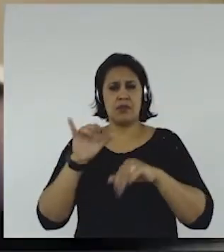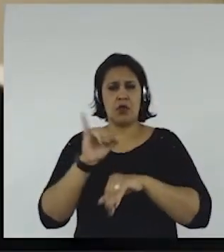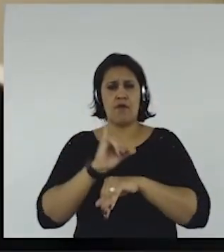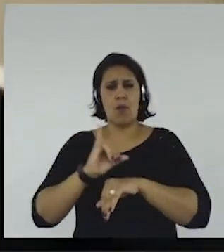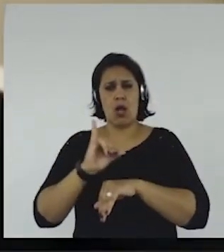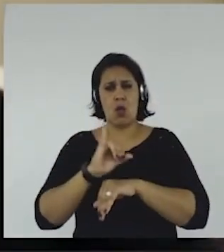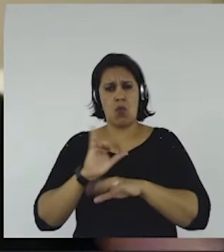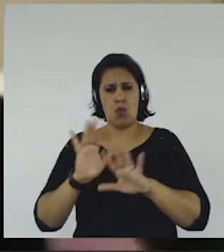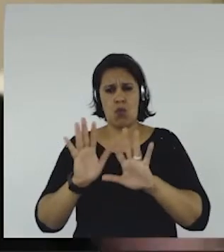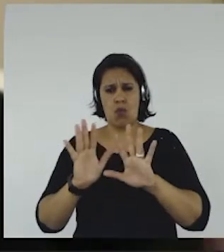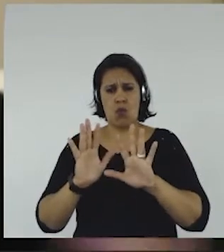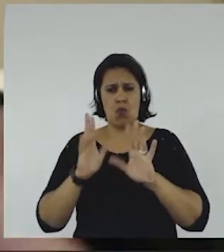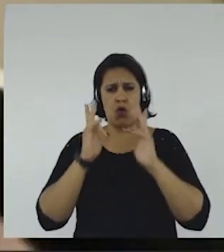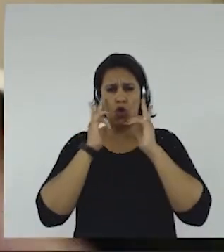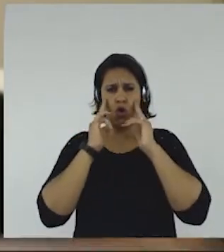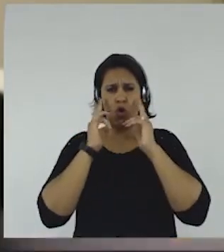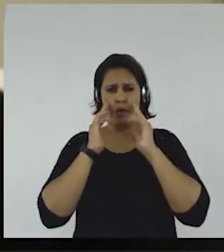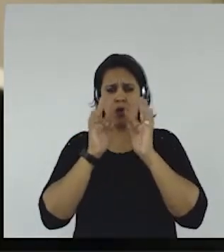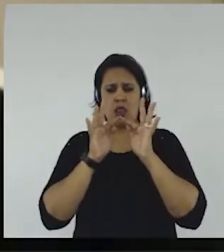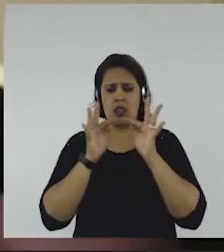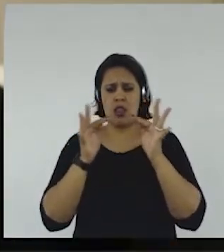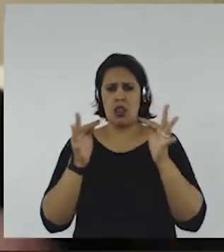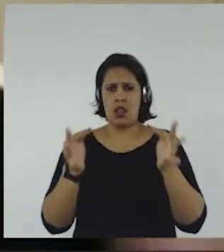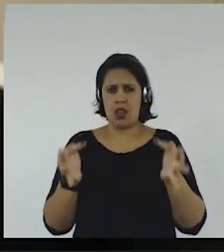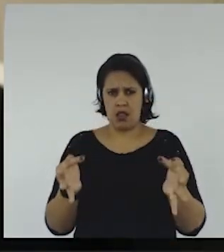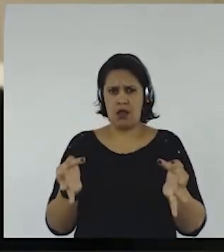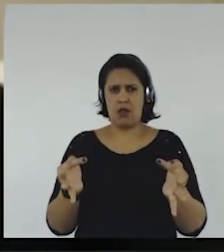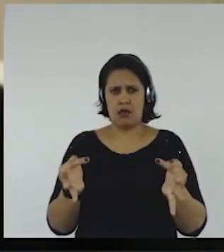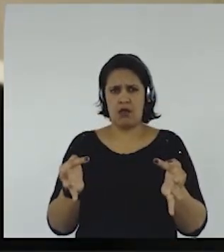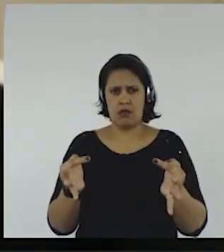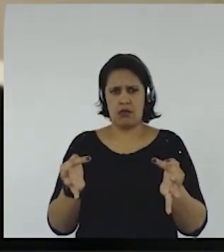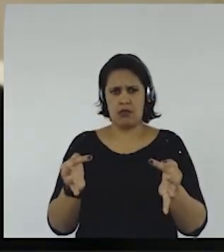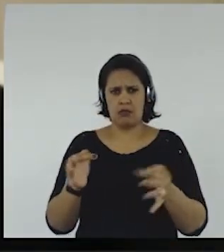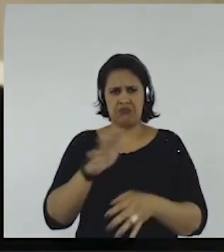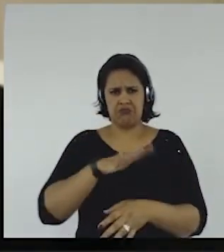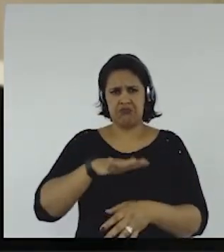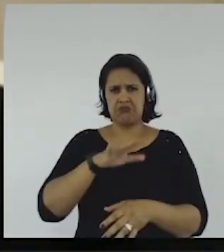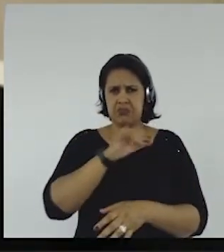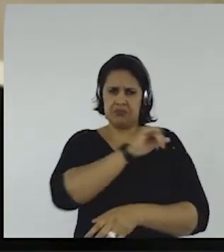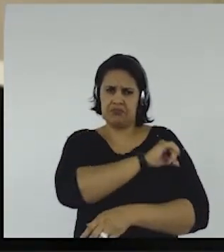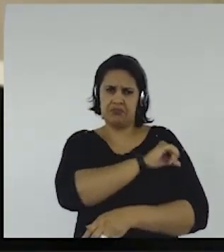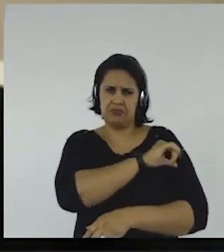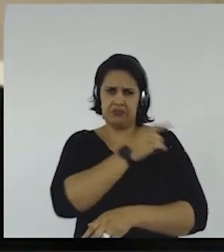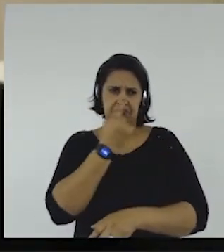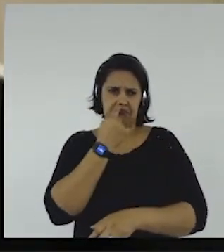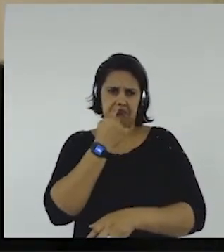essa prática que ainda hoje tem alguns resquícios no Rio de Janeiro.